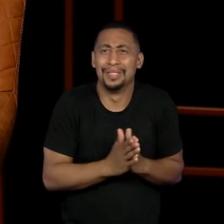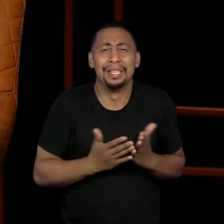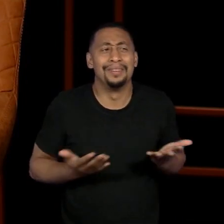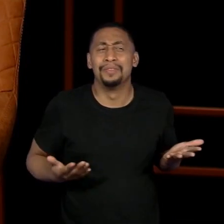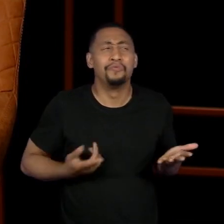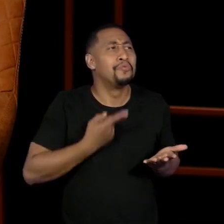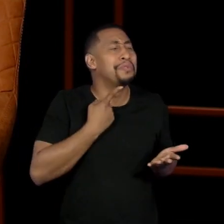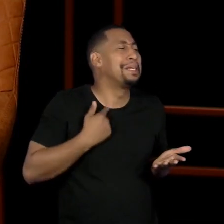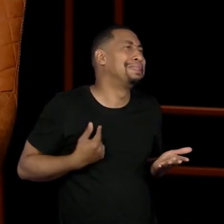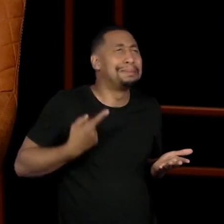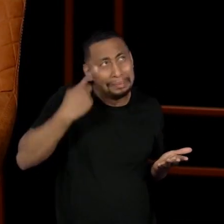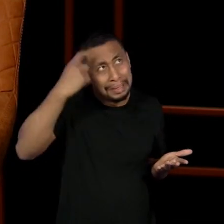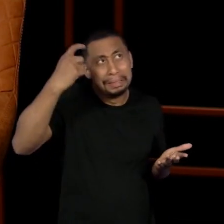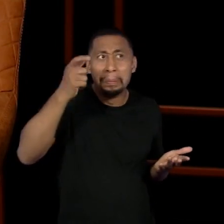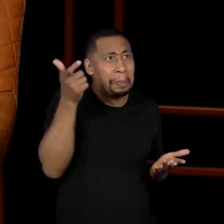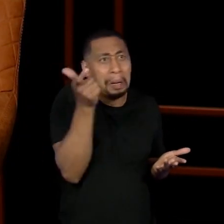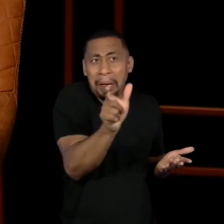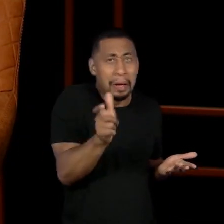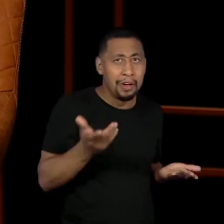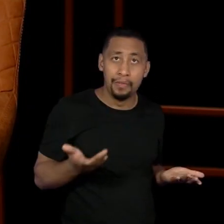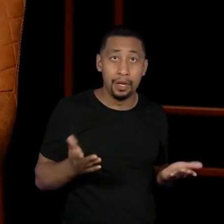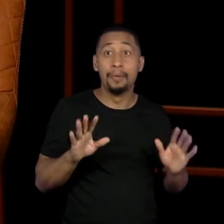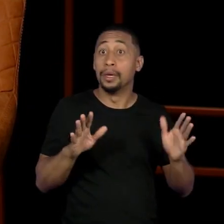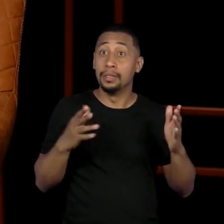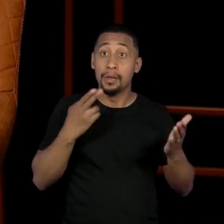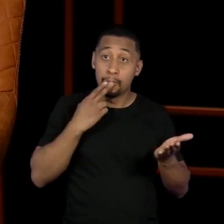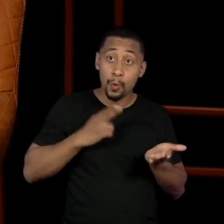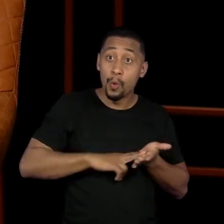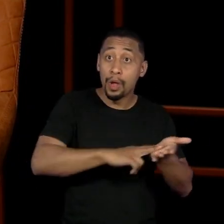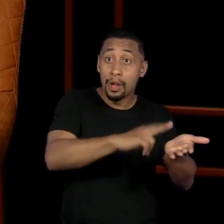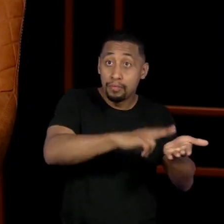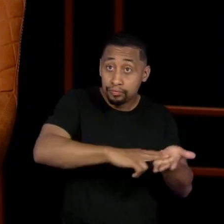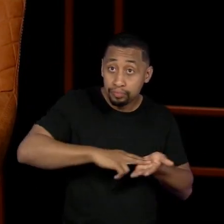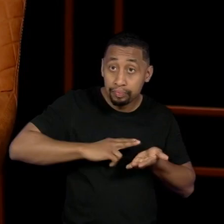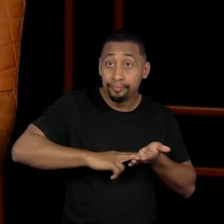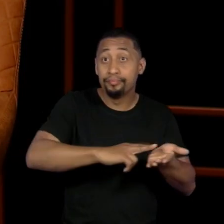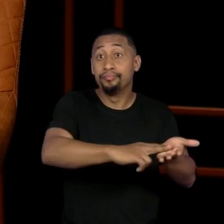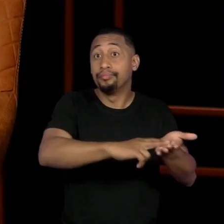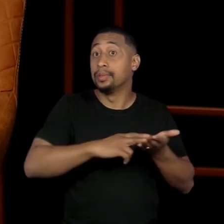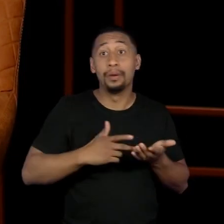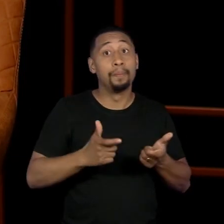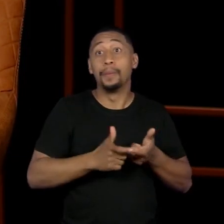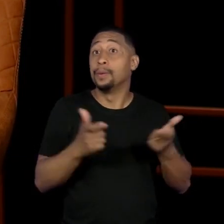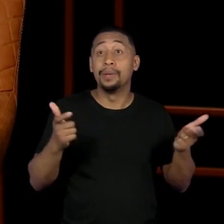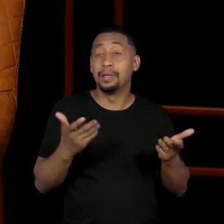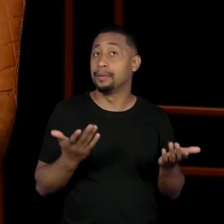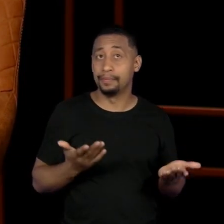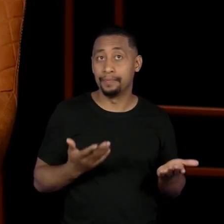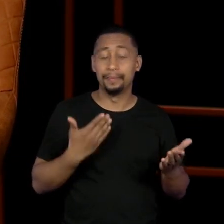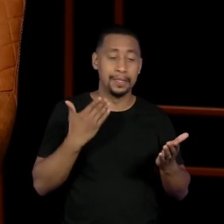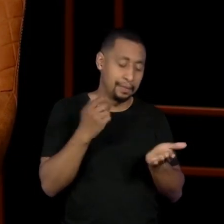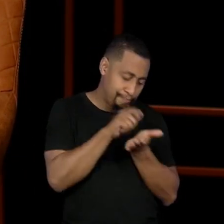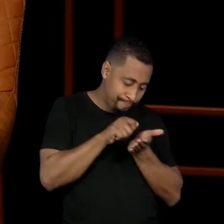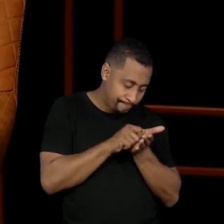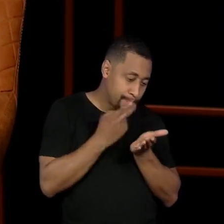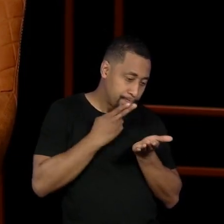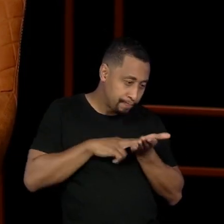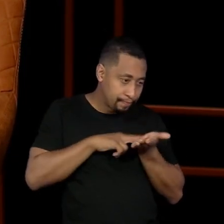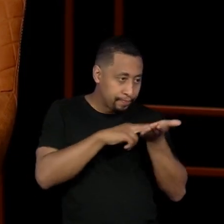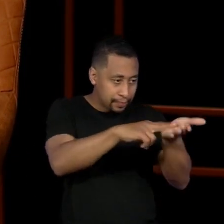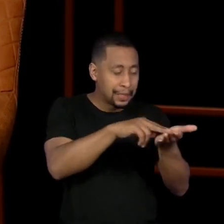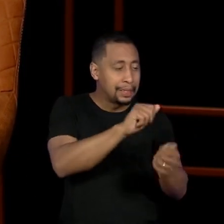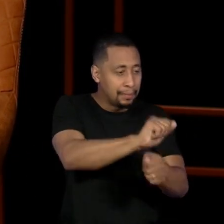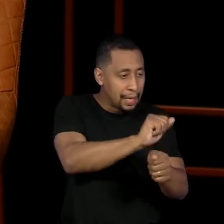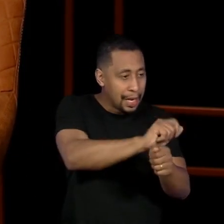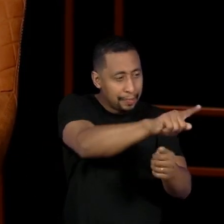aí. E naquela altura era tudo por correio, quase. Eu tenho as cassetes todas. Sim. É tudo. Né? De mandar para cá, mandar para lá, mandar para cá, as